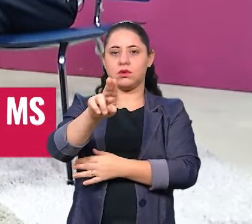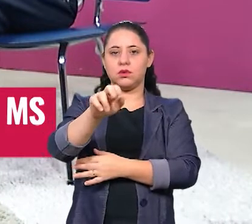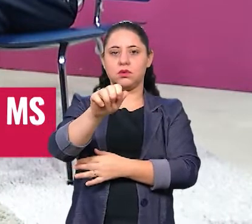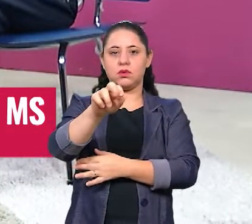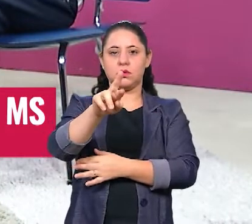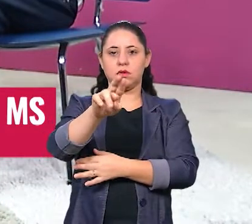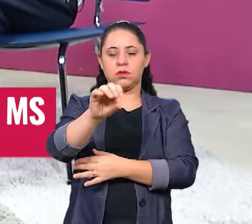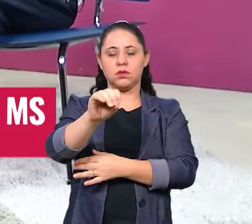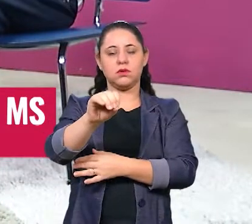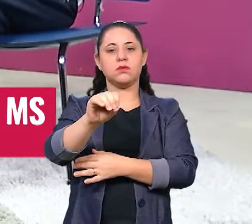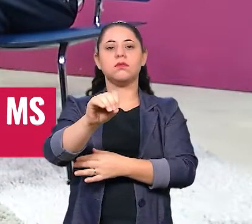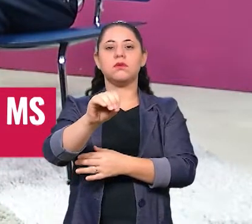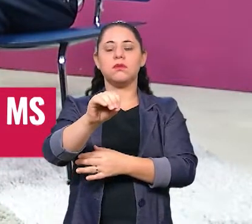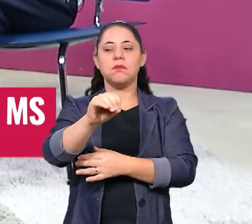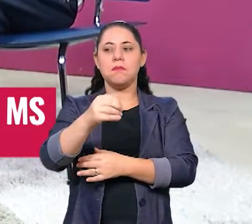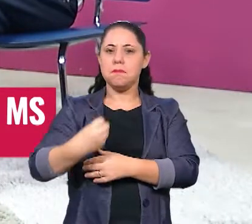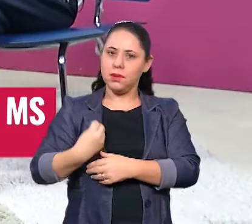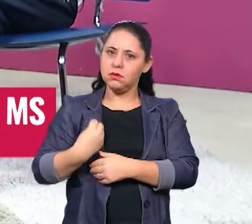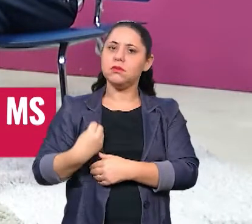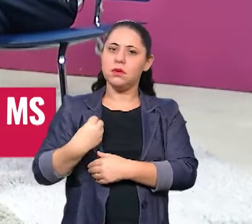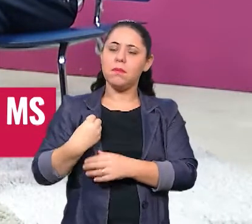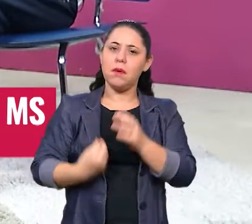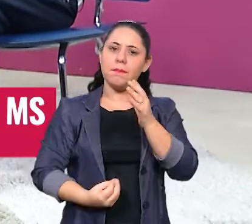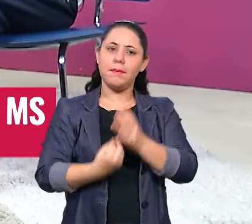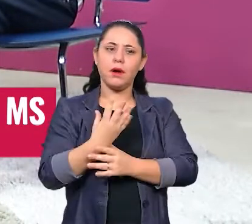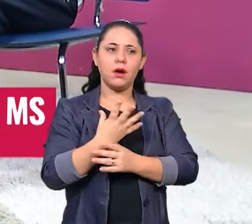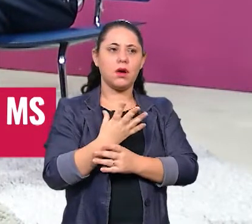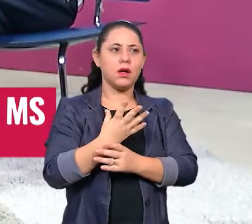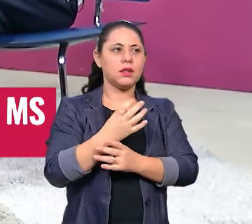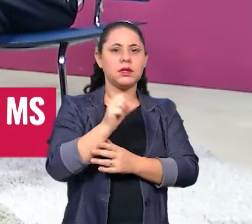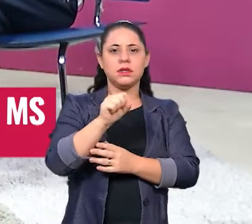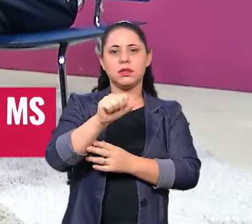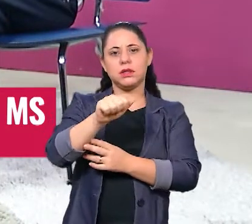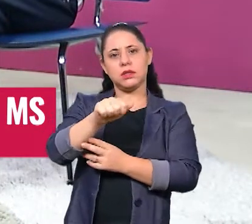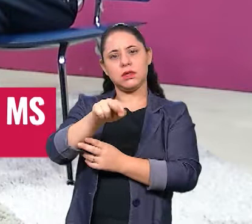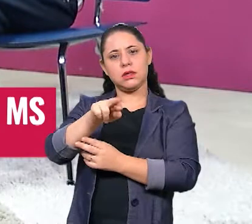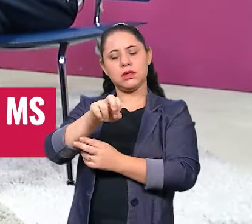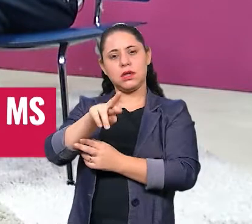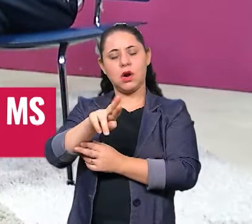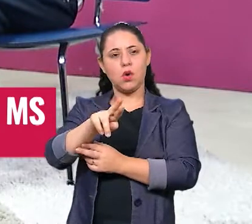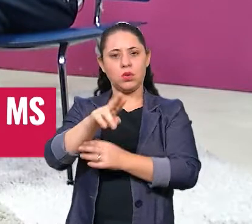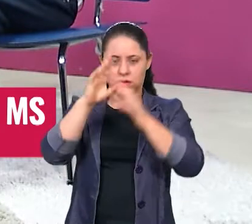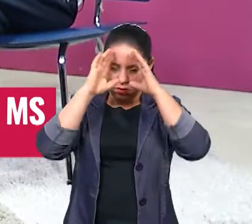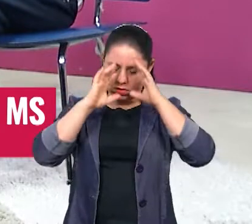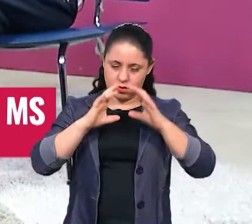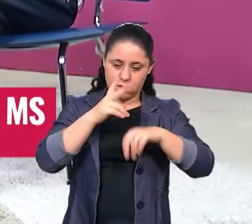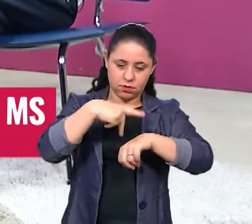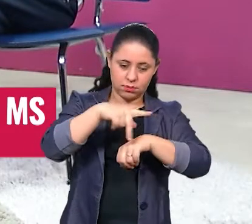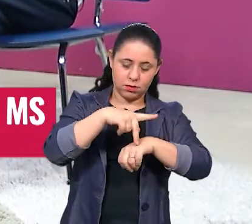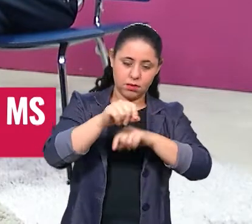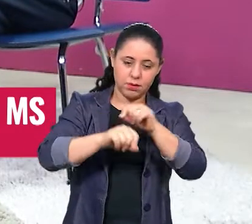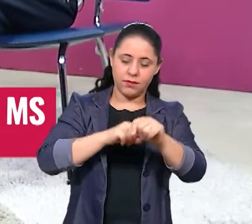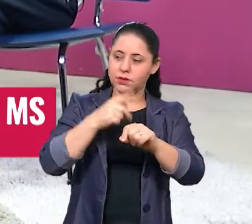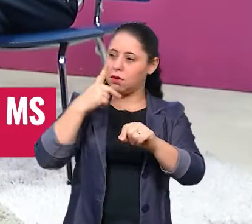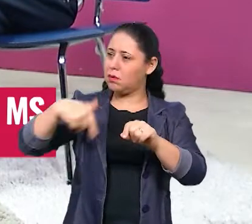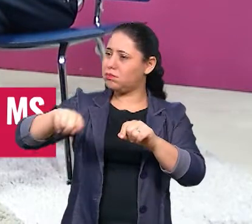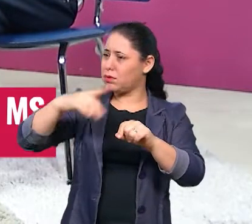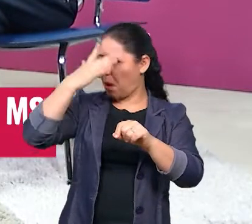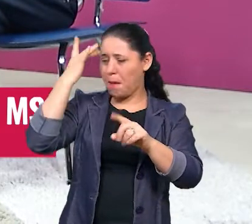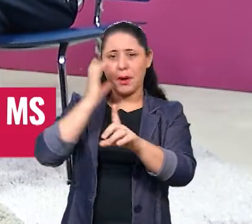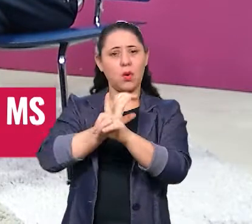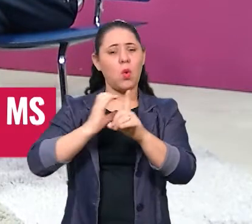você participou da criação dele, né, do Festival Sarau Cidadania e Cultura no Parque, foi também para suprir essa carência do